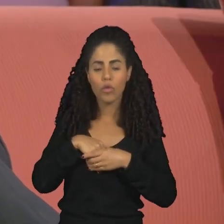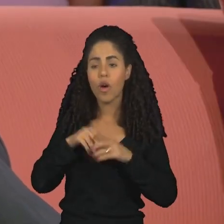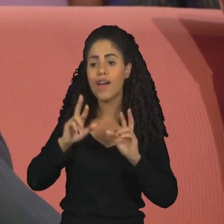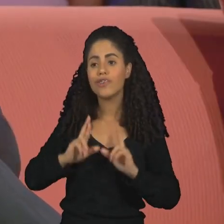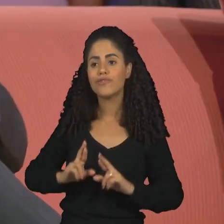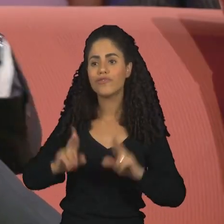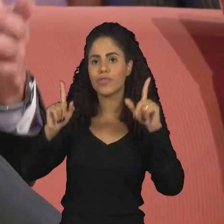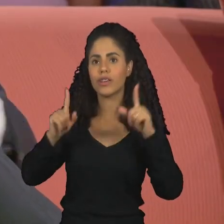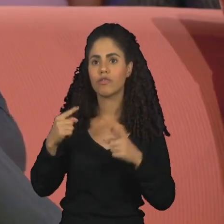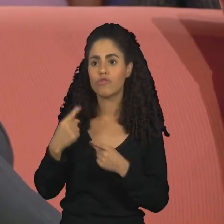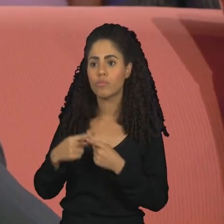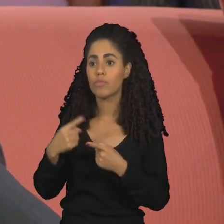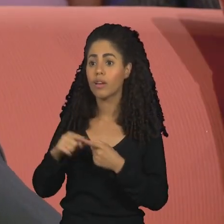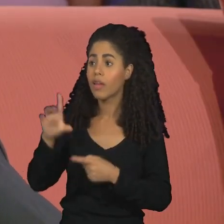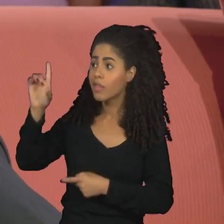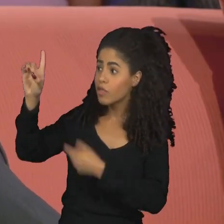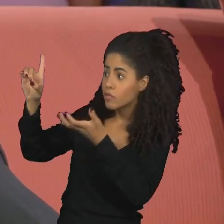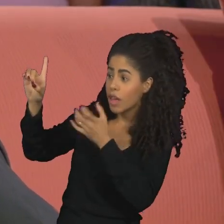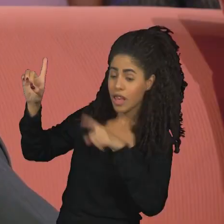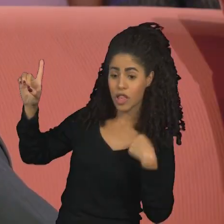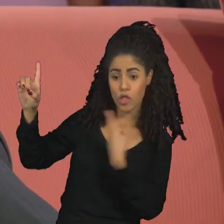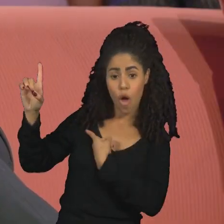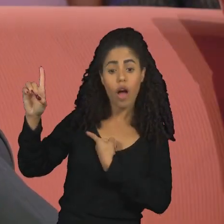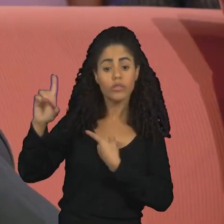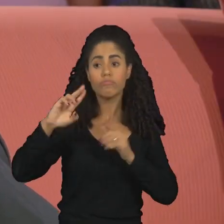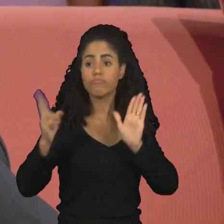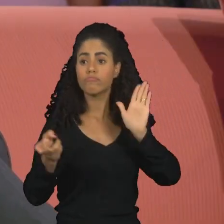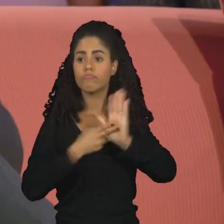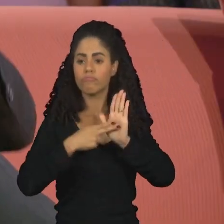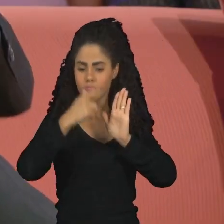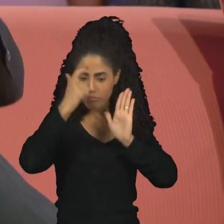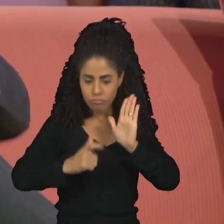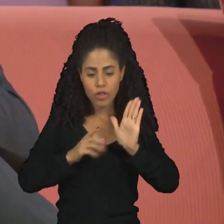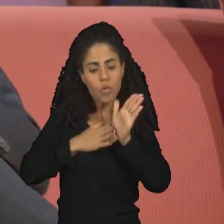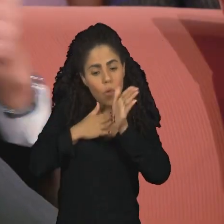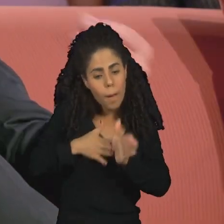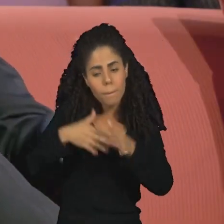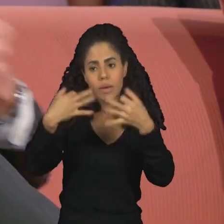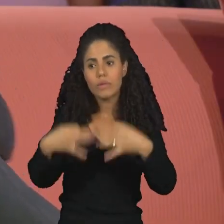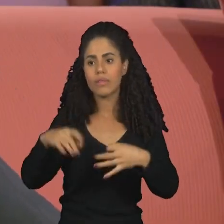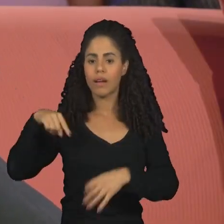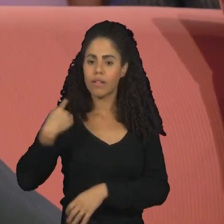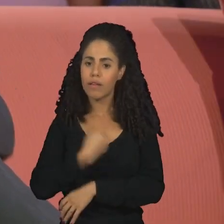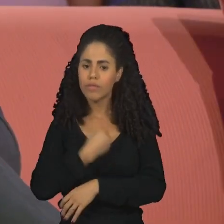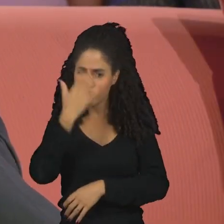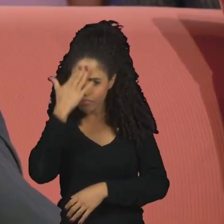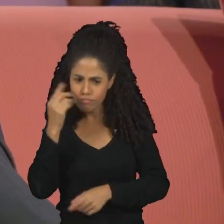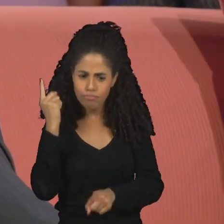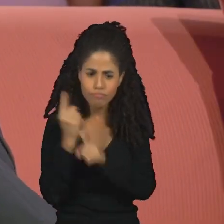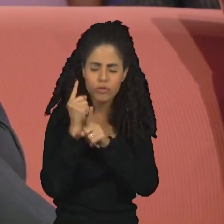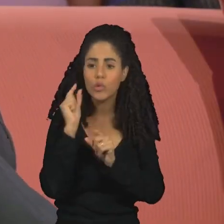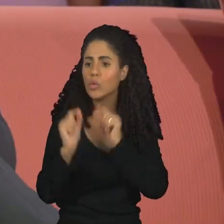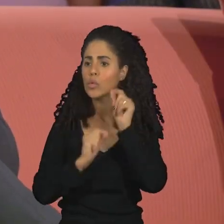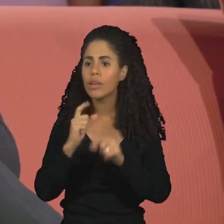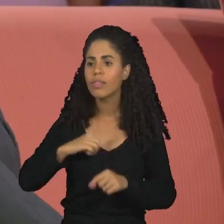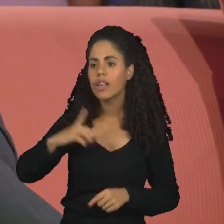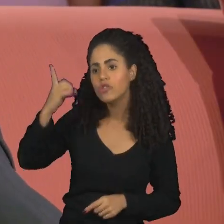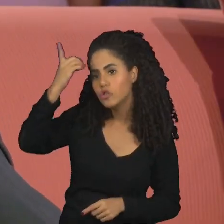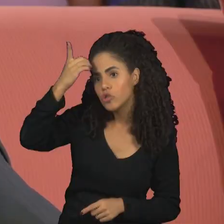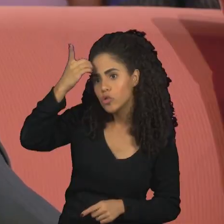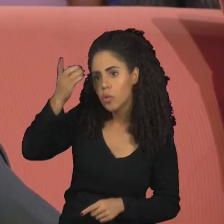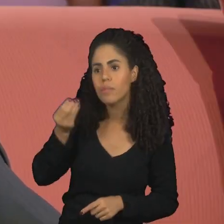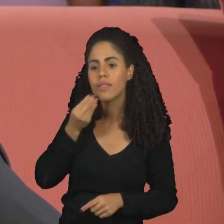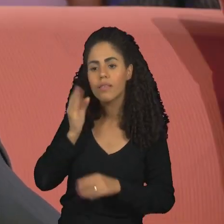vida quer da gente, é que a gente assuma o nosso lugar, né? Que a gente encontre o nosso tom, que a gente saiba exercer o nosso talento